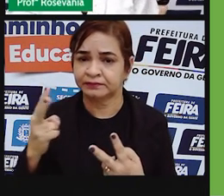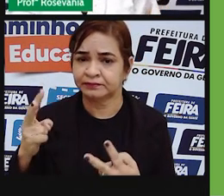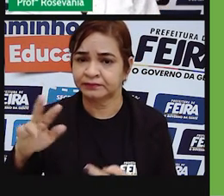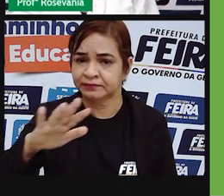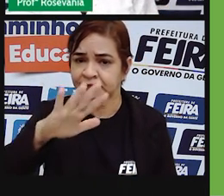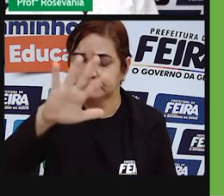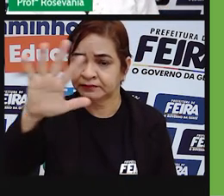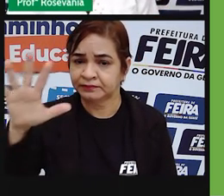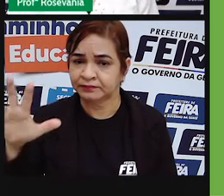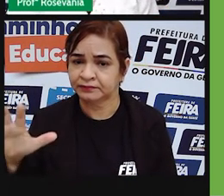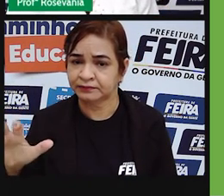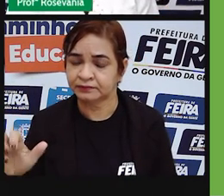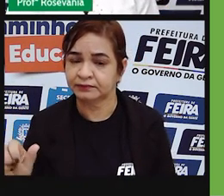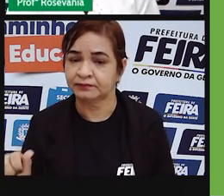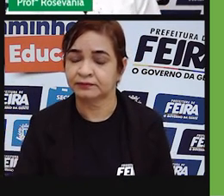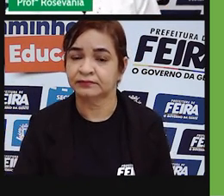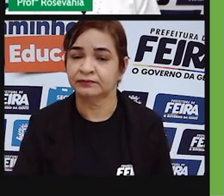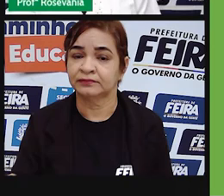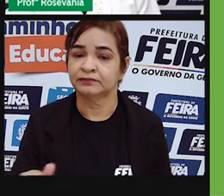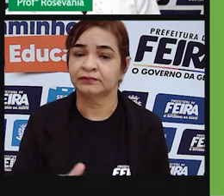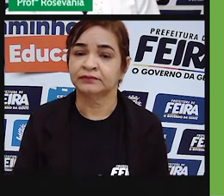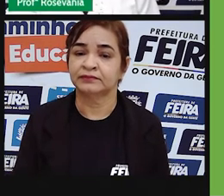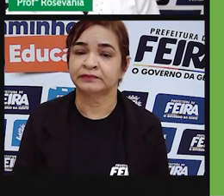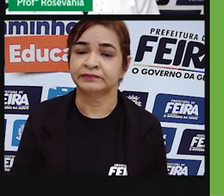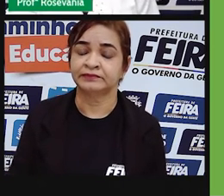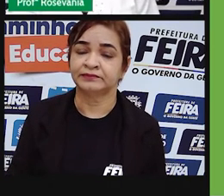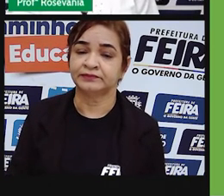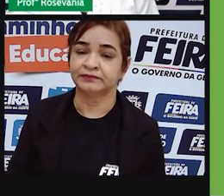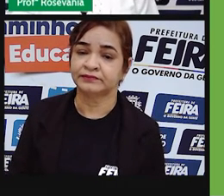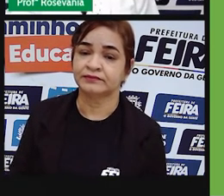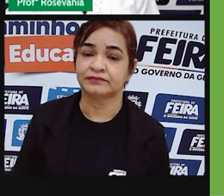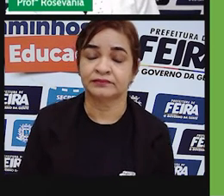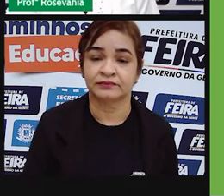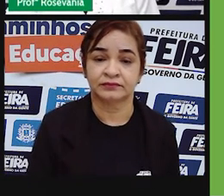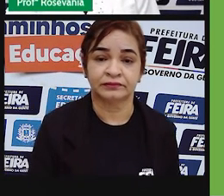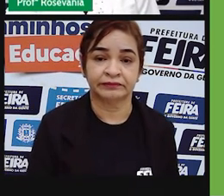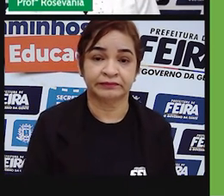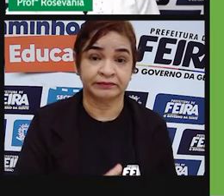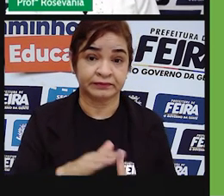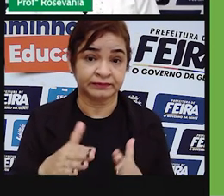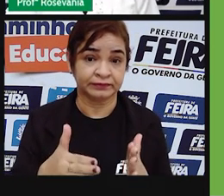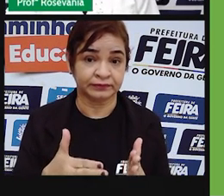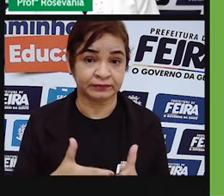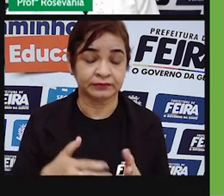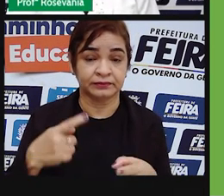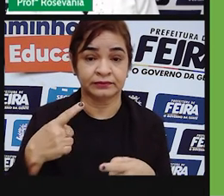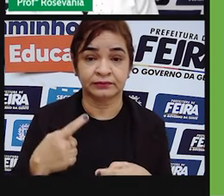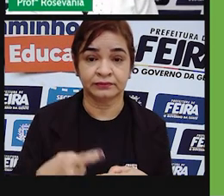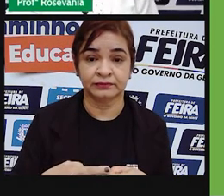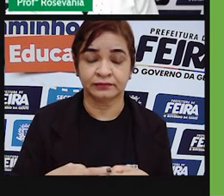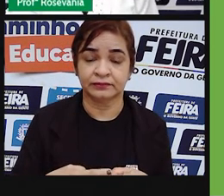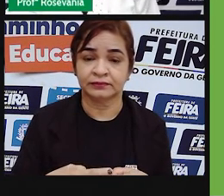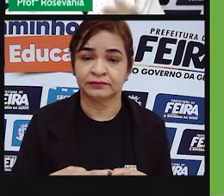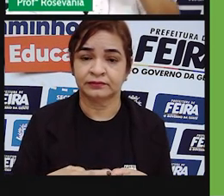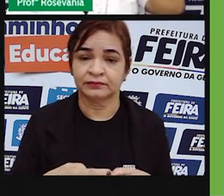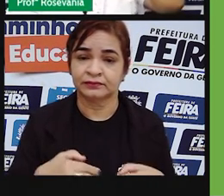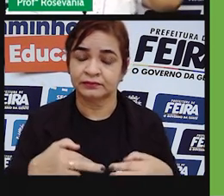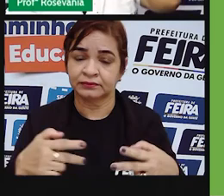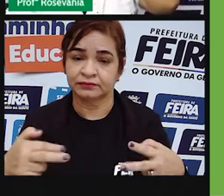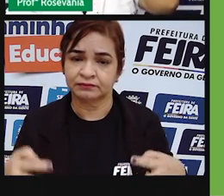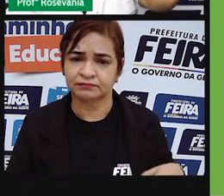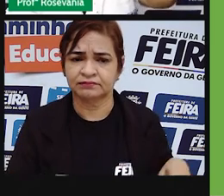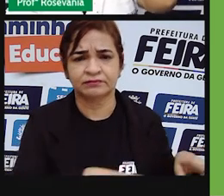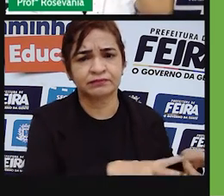coisa assim ligada ainda ao setor primário setor extrativista até porque a gente tem muitas mamadeiras